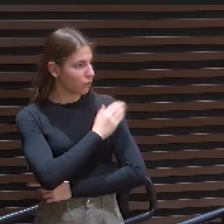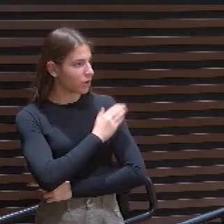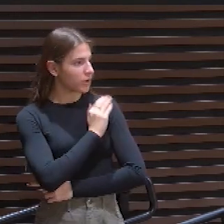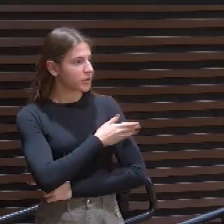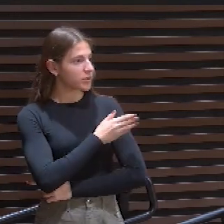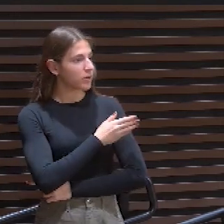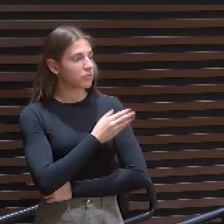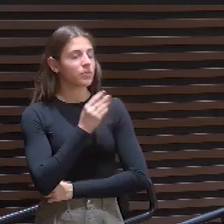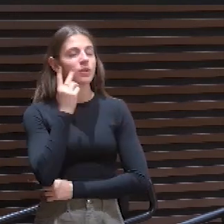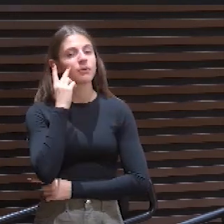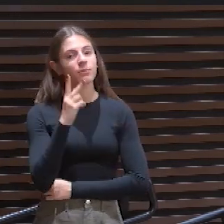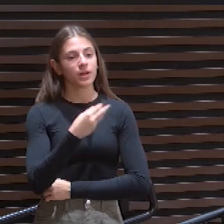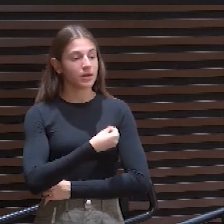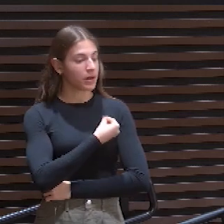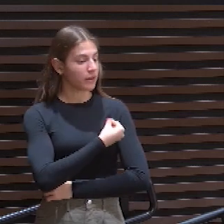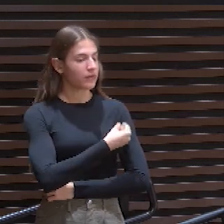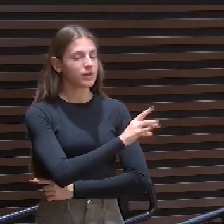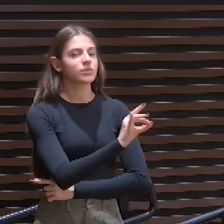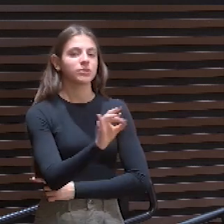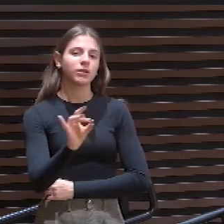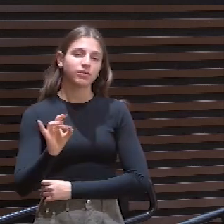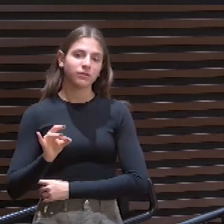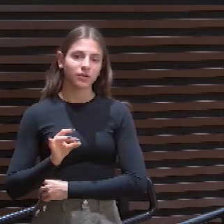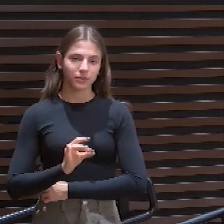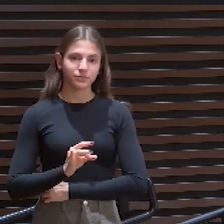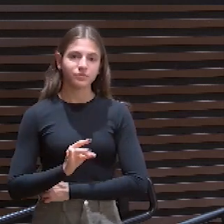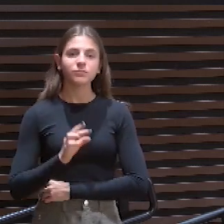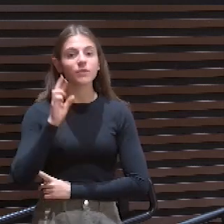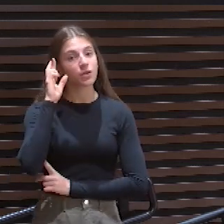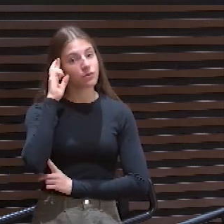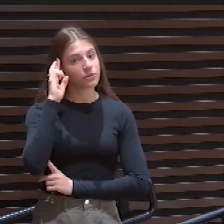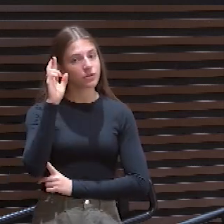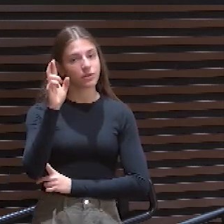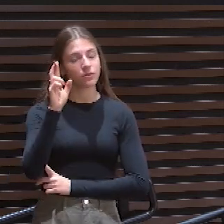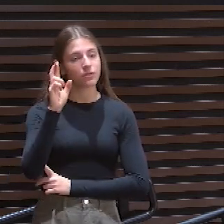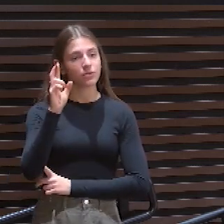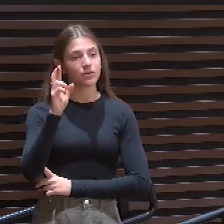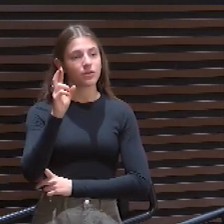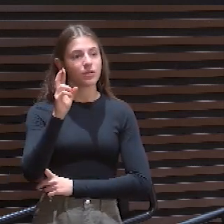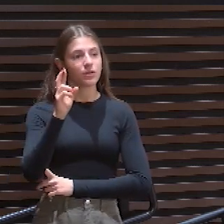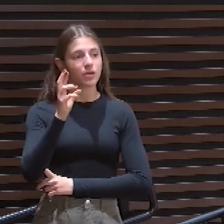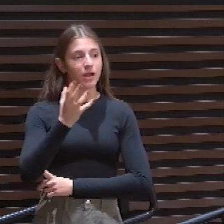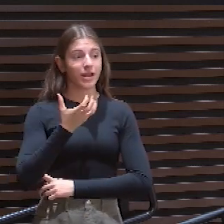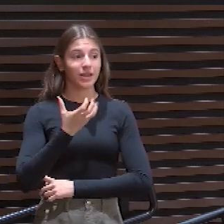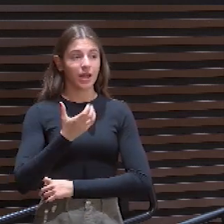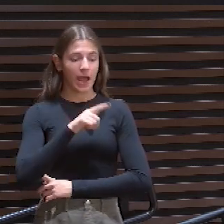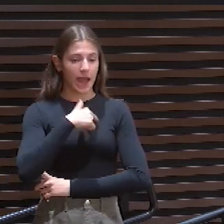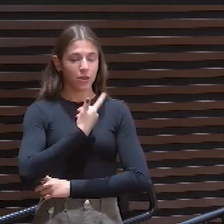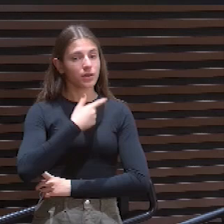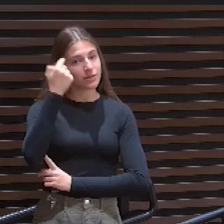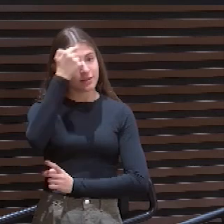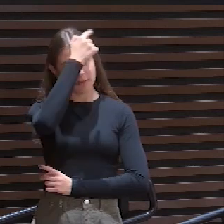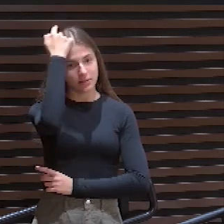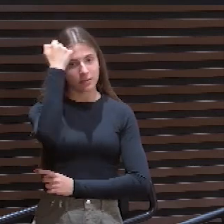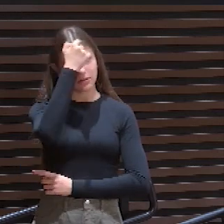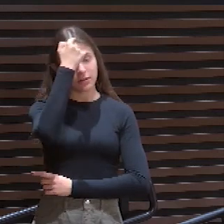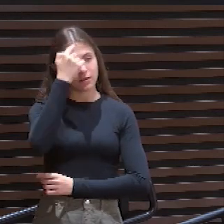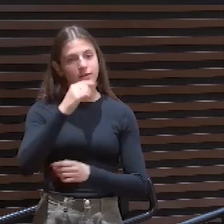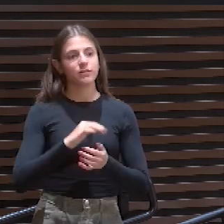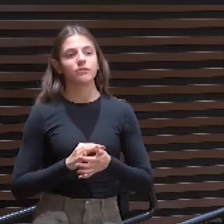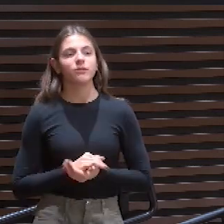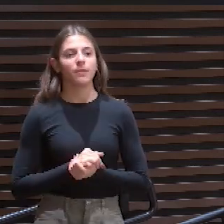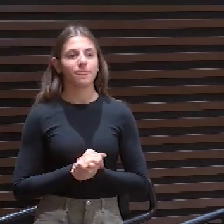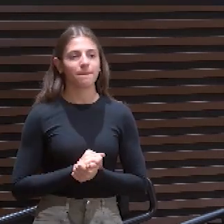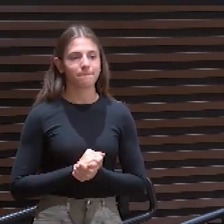para a vida de cada um de nós, que o Senhor quer por santificação. Aqueles eram